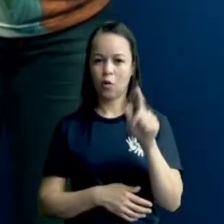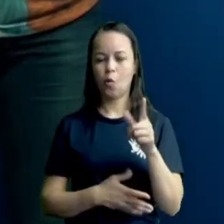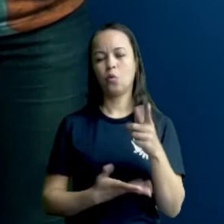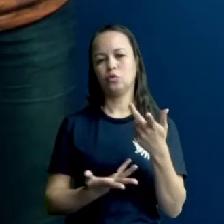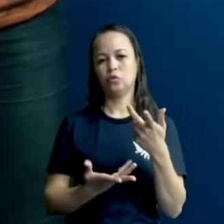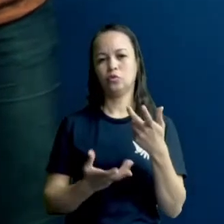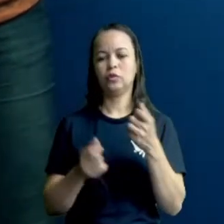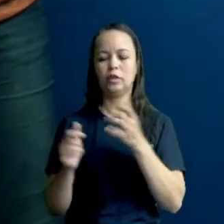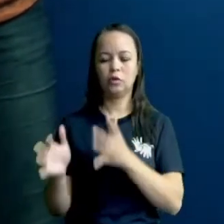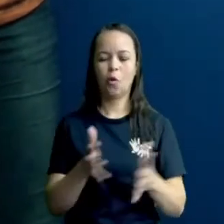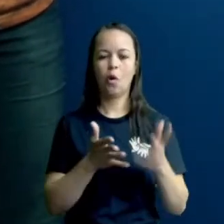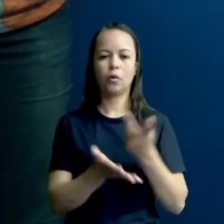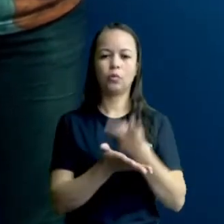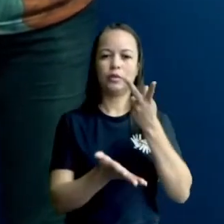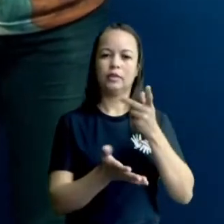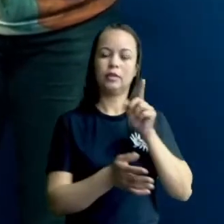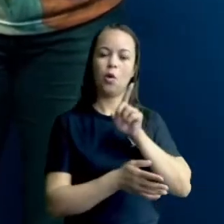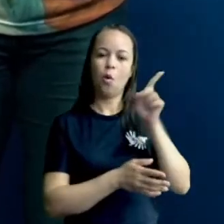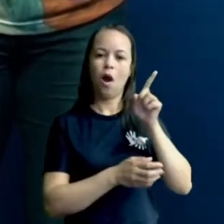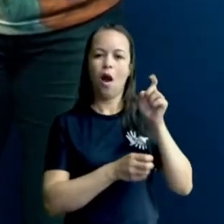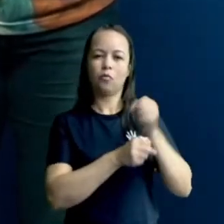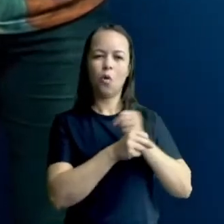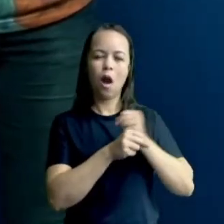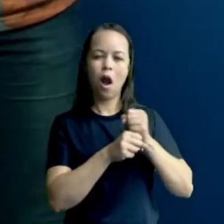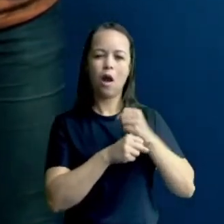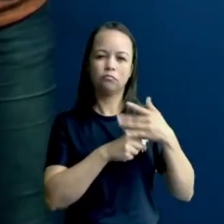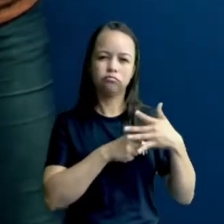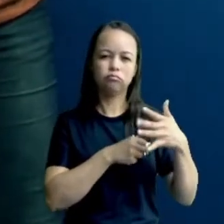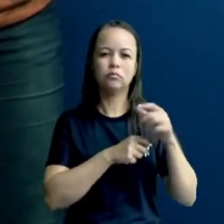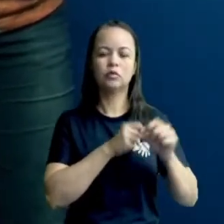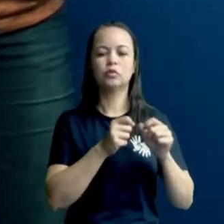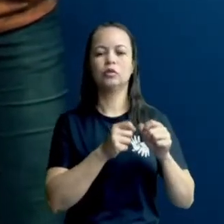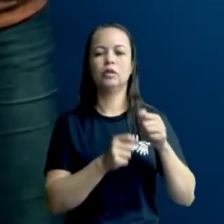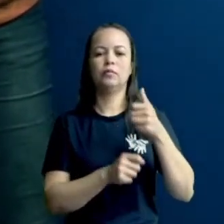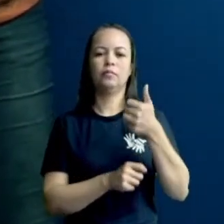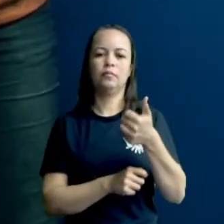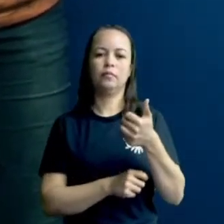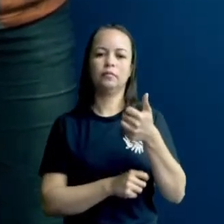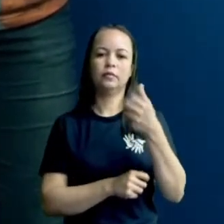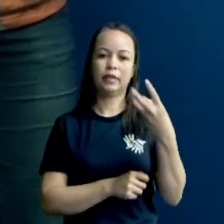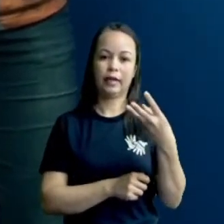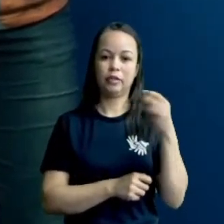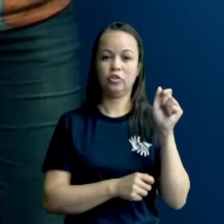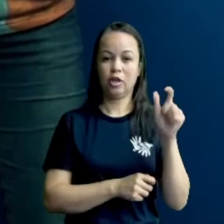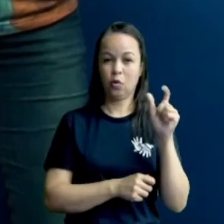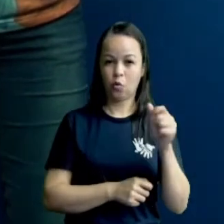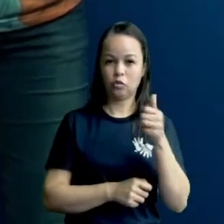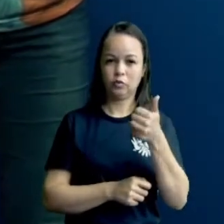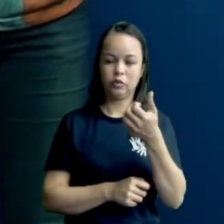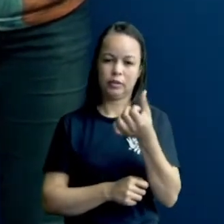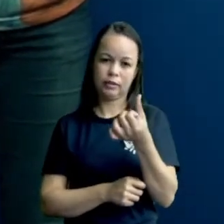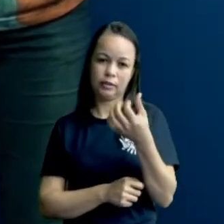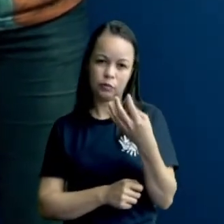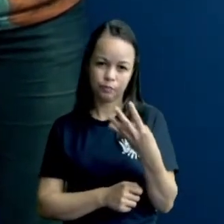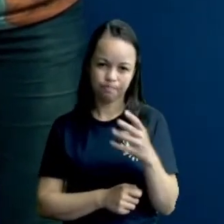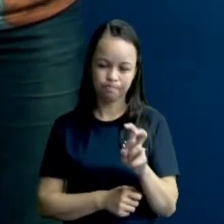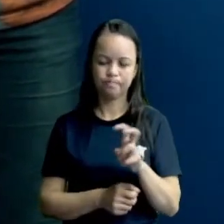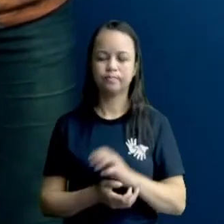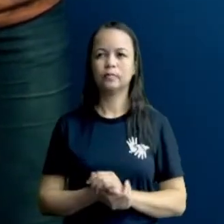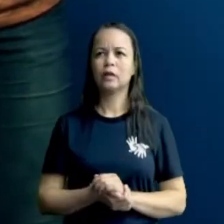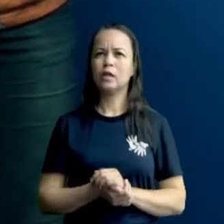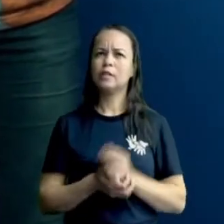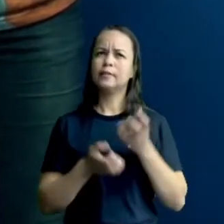ocorreu em 1645. Então, essa relação que eu quero fazer, por quê? Porque se eu quero saber o tempo